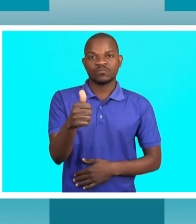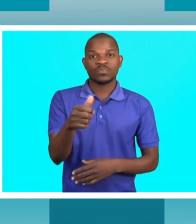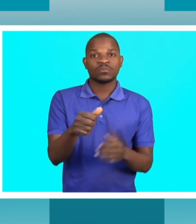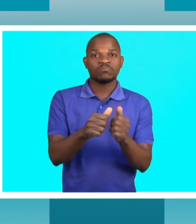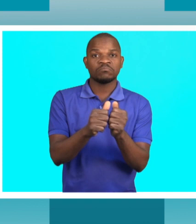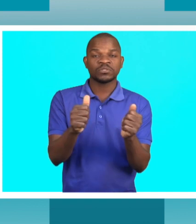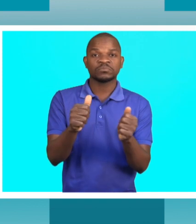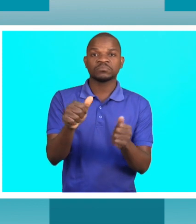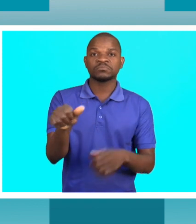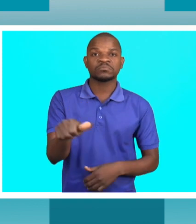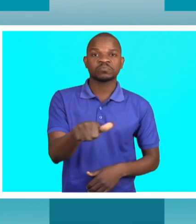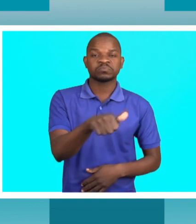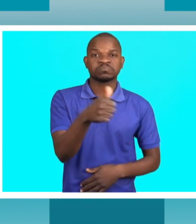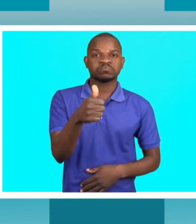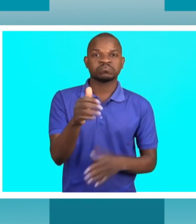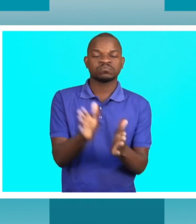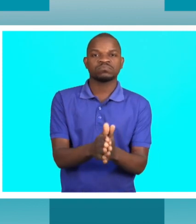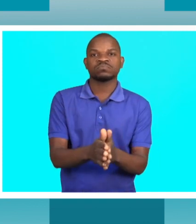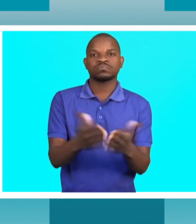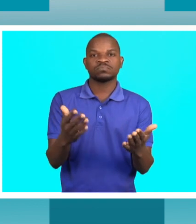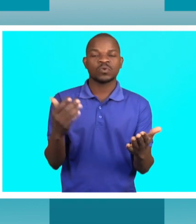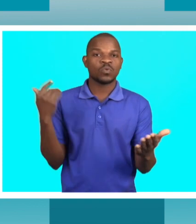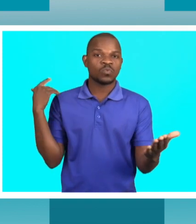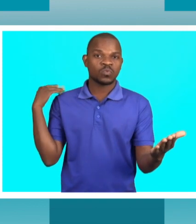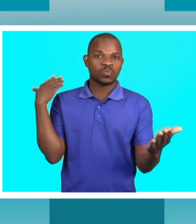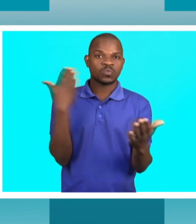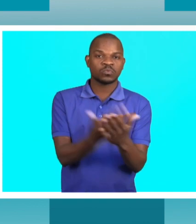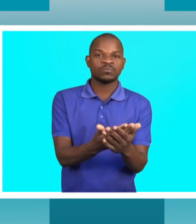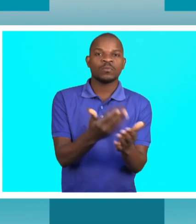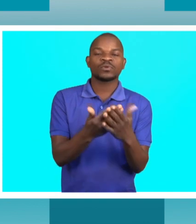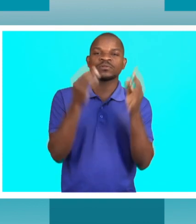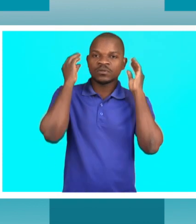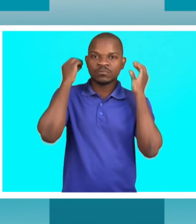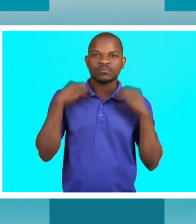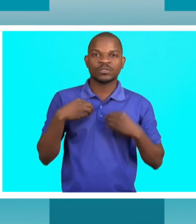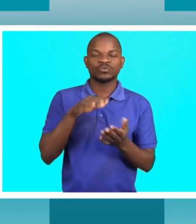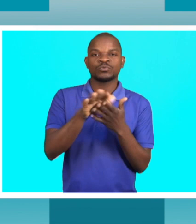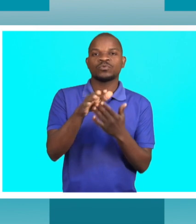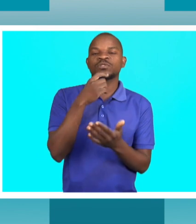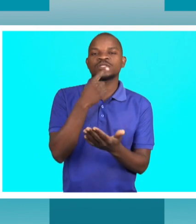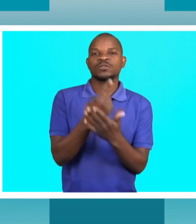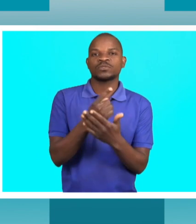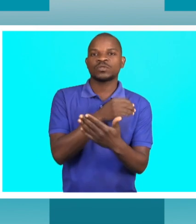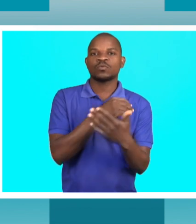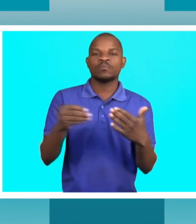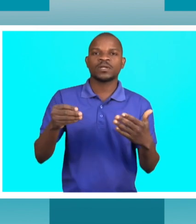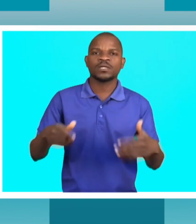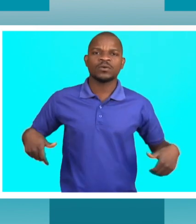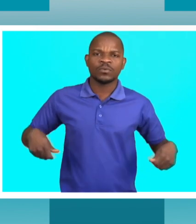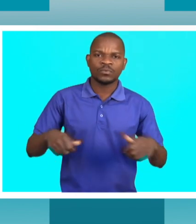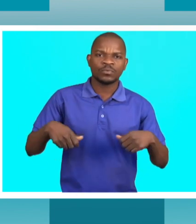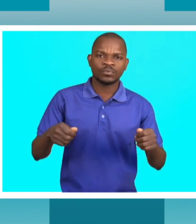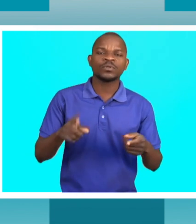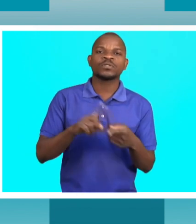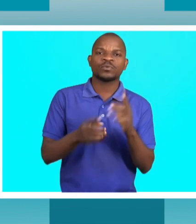passar de um tempo para o outro. Mas, de repente, quando ouvi a médica dizer que tinha que comprar cadeira de rodas e que